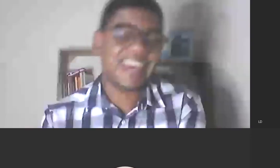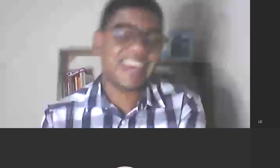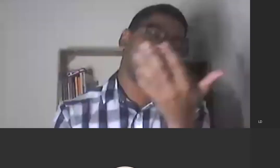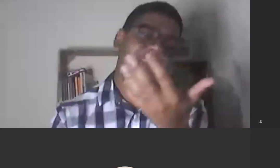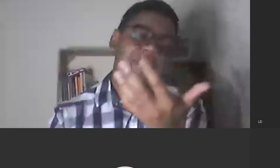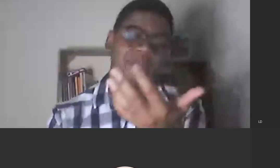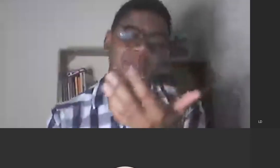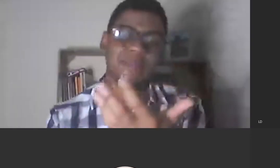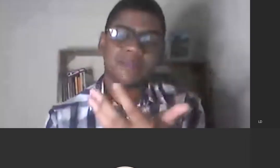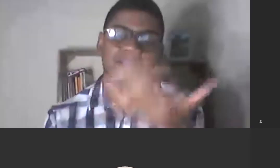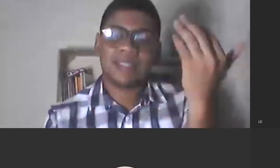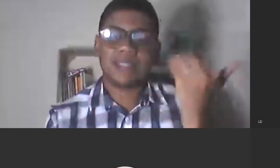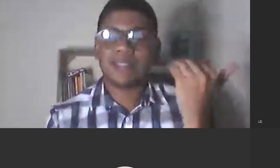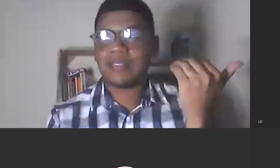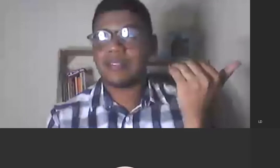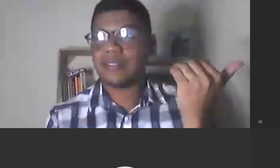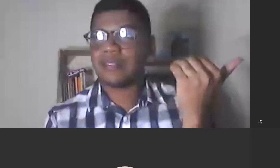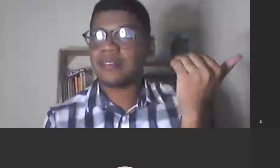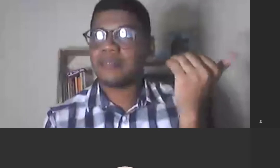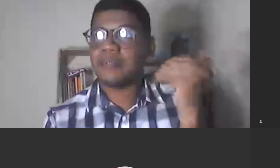né? E uma